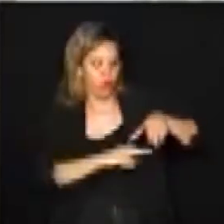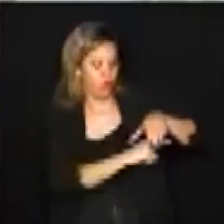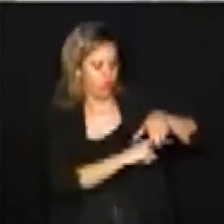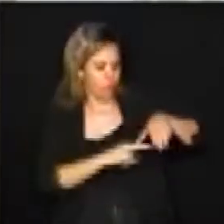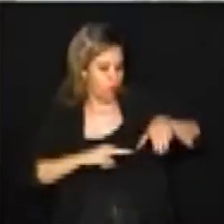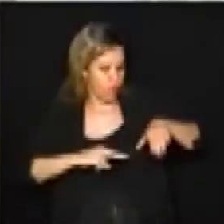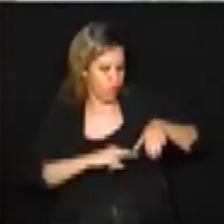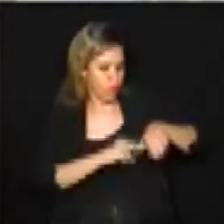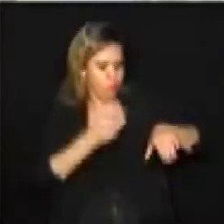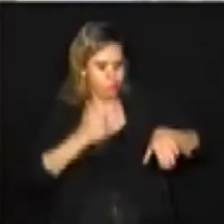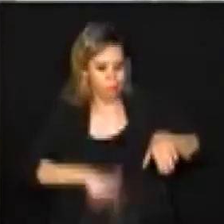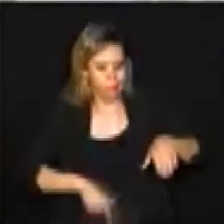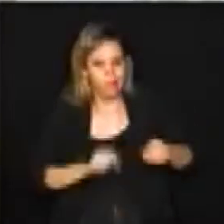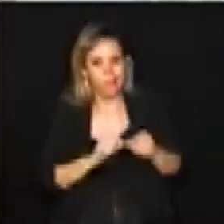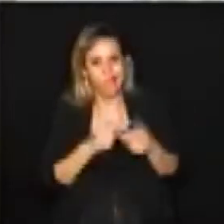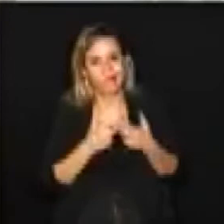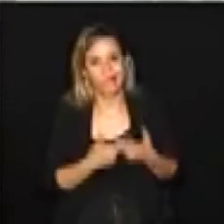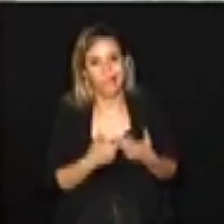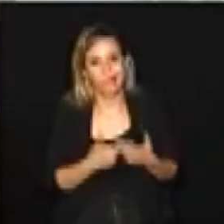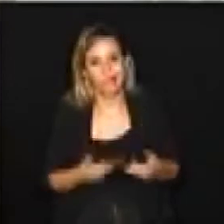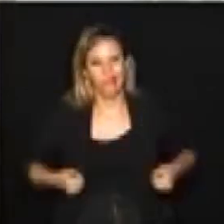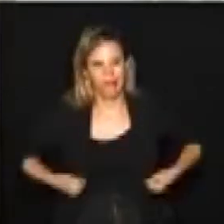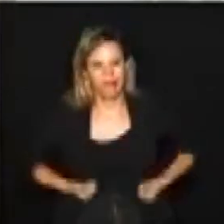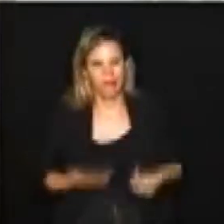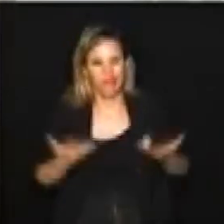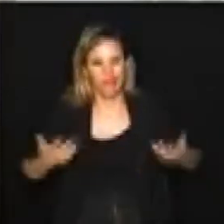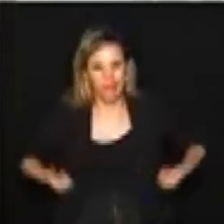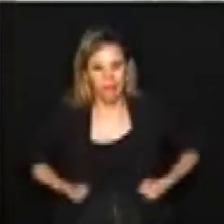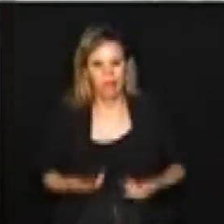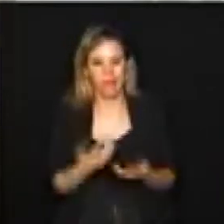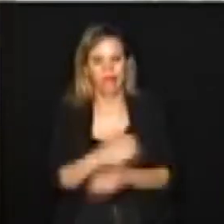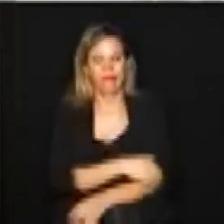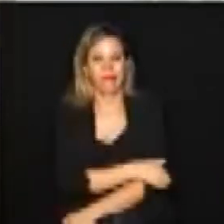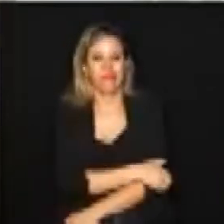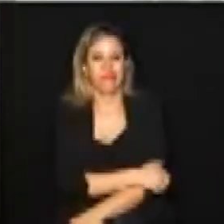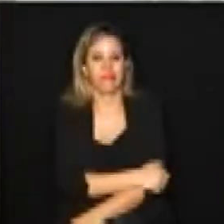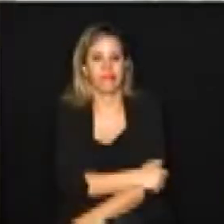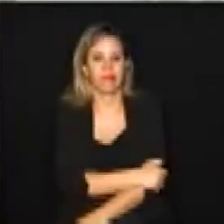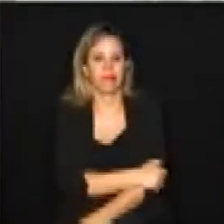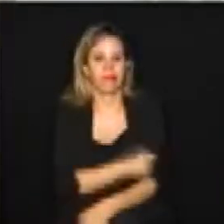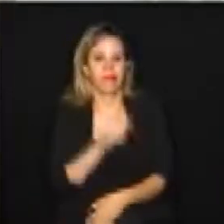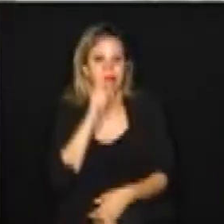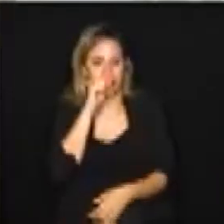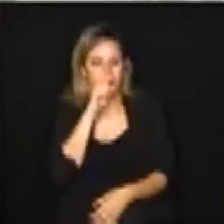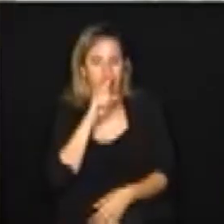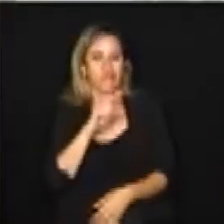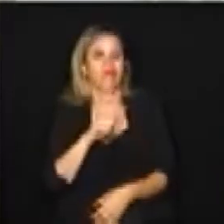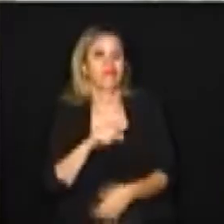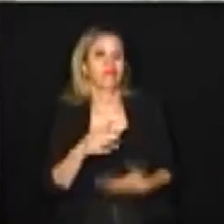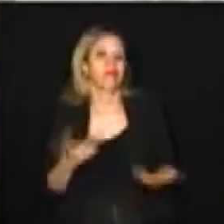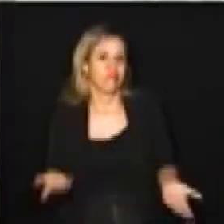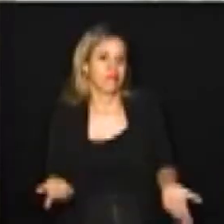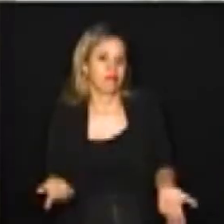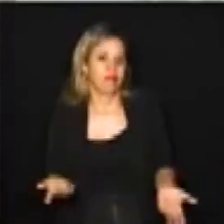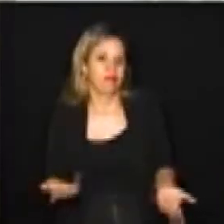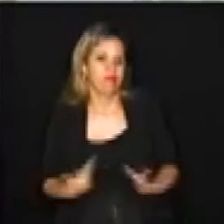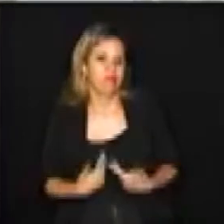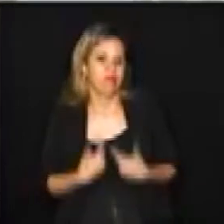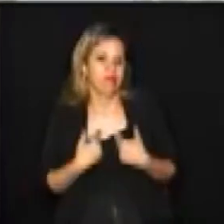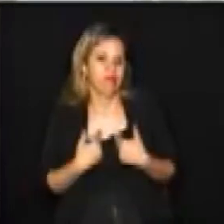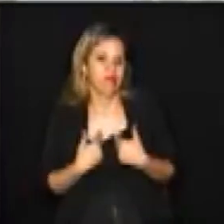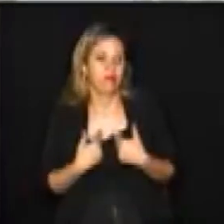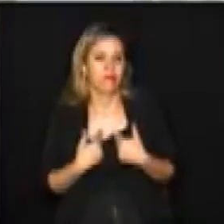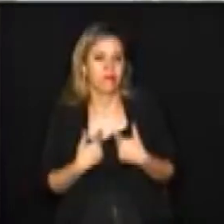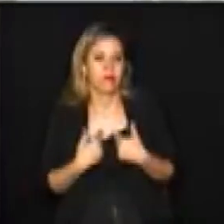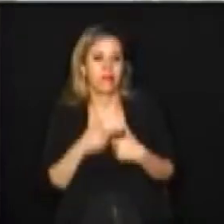que ser repetida, é mais gasto com tomografia, mais exposição à irradiação, etc. Então, as cirurgias eletivas